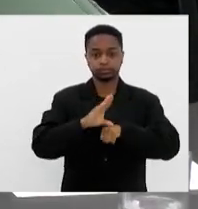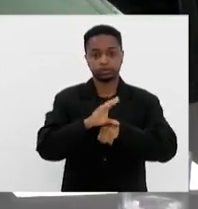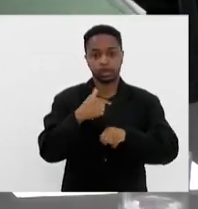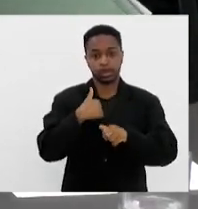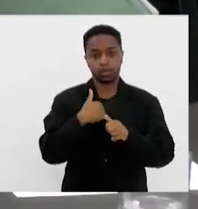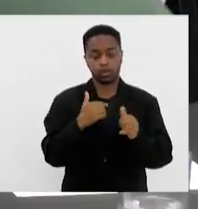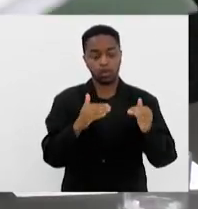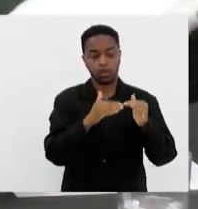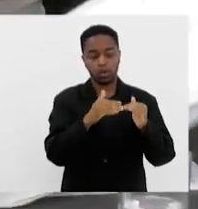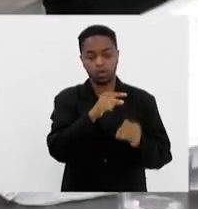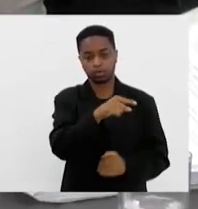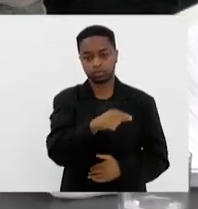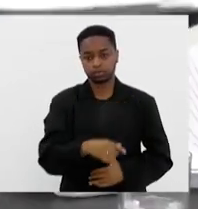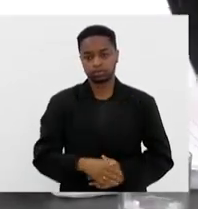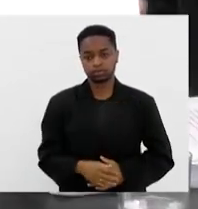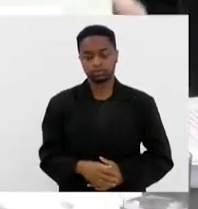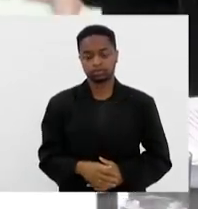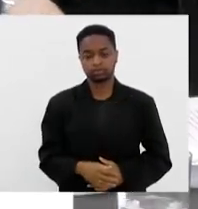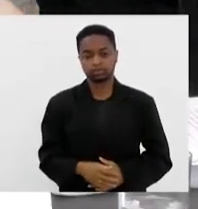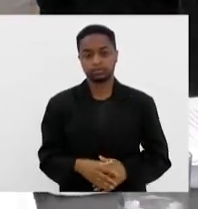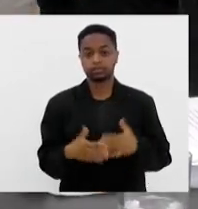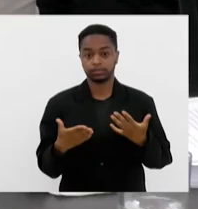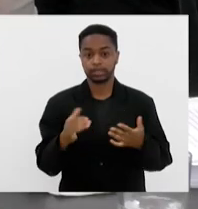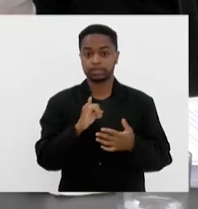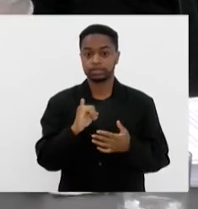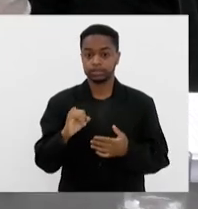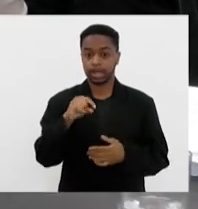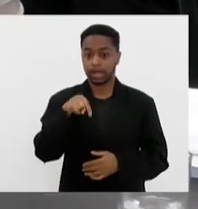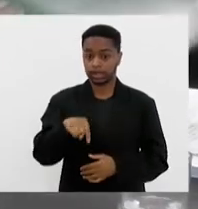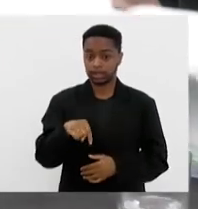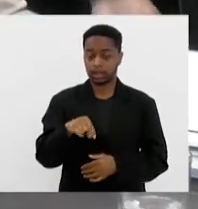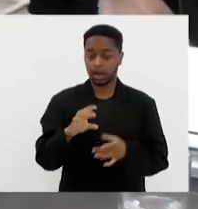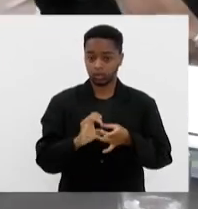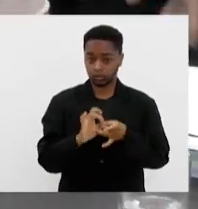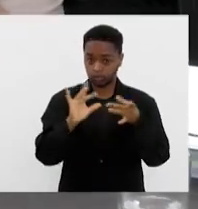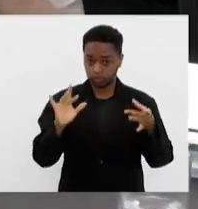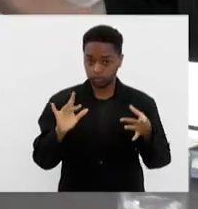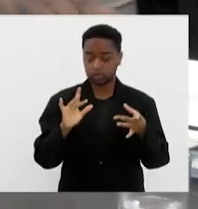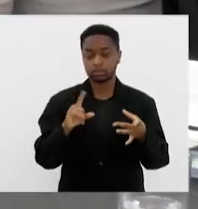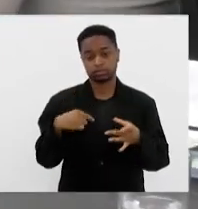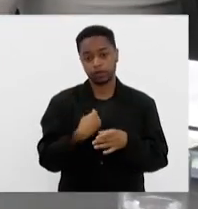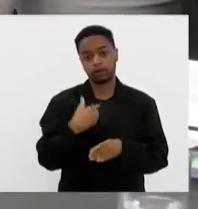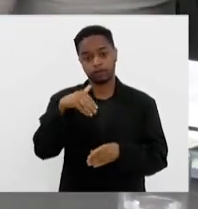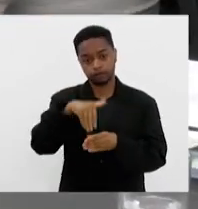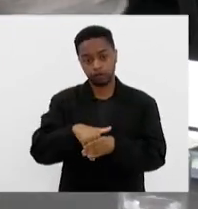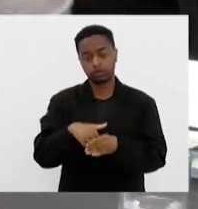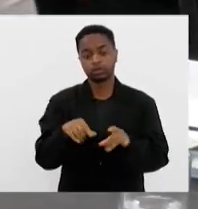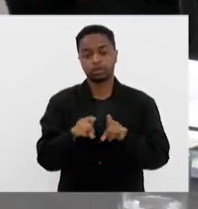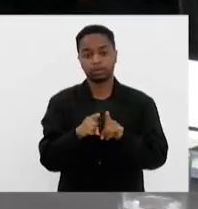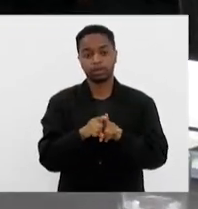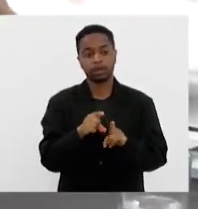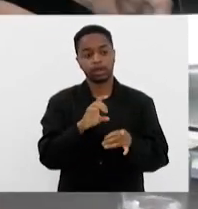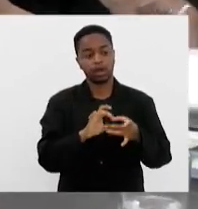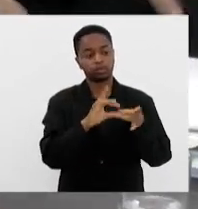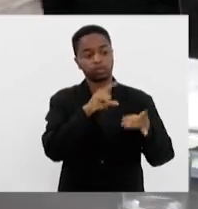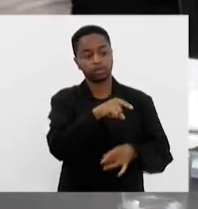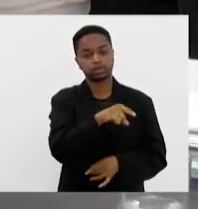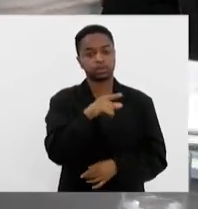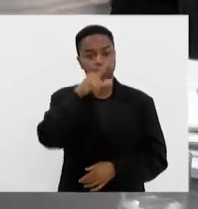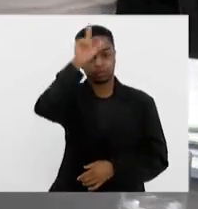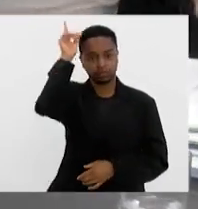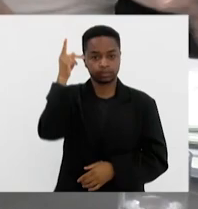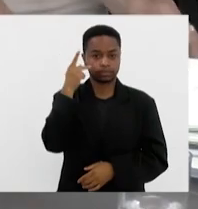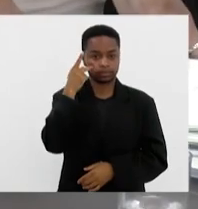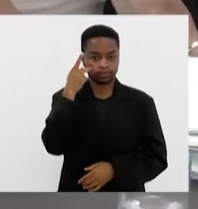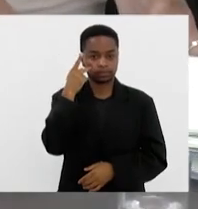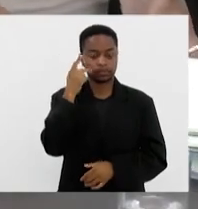filio. Então, se o colegiado autorizar, a gente vota e fica aí autorizado o deputado Luiz Paulo